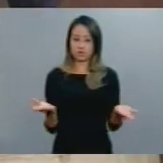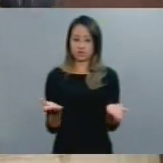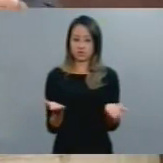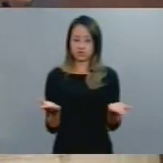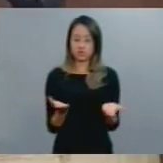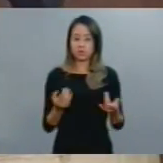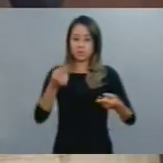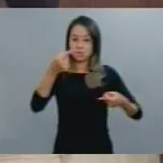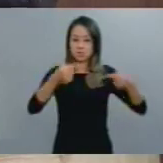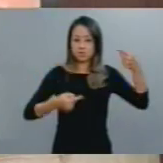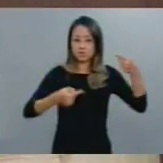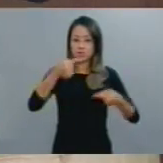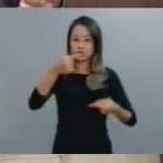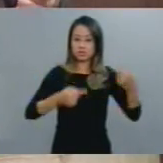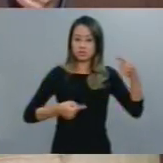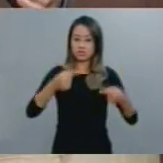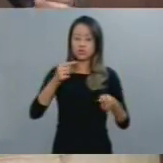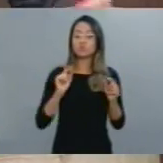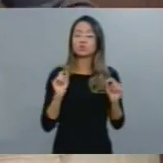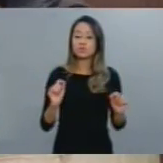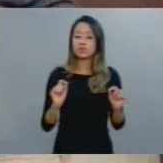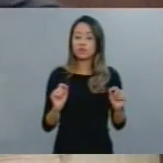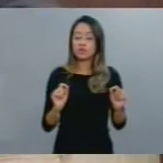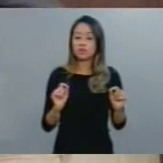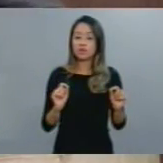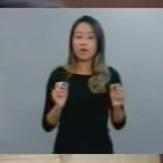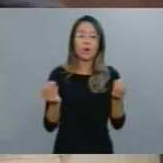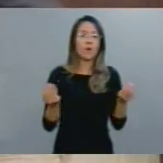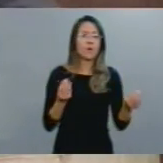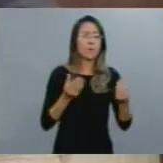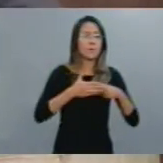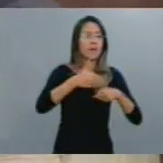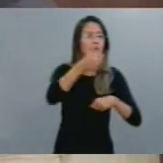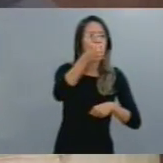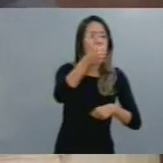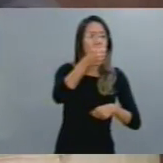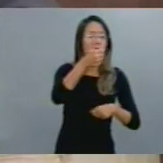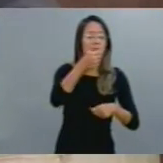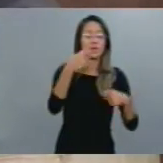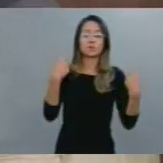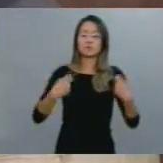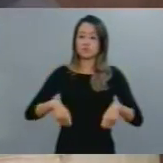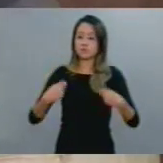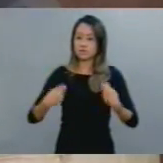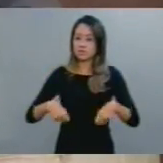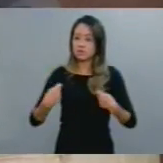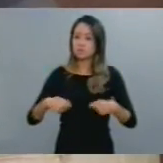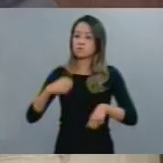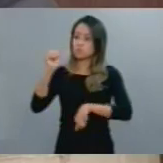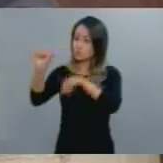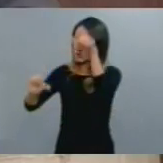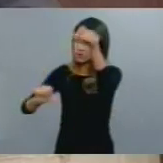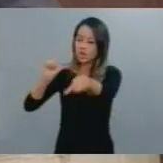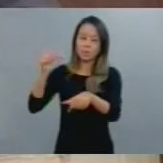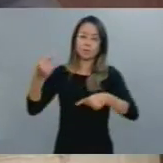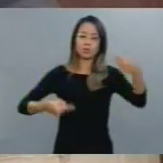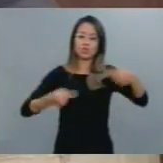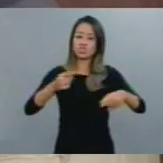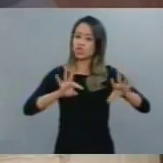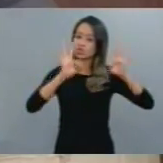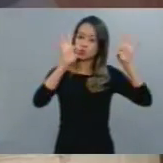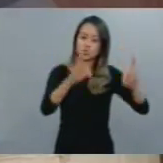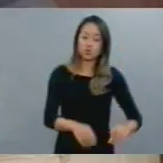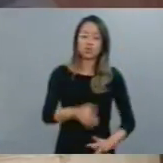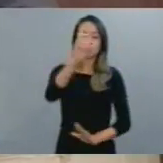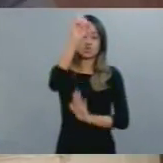saída para a política é fazermos outra política desde baixo, com os movimentos populares, pela defesa dos direitos